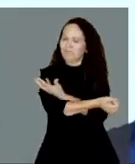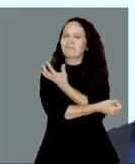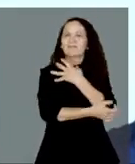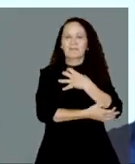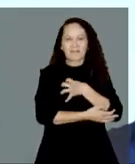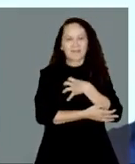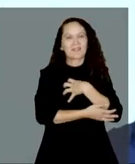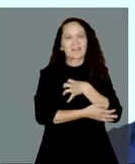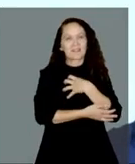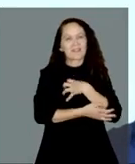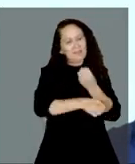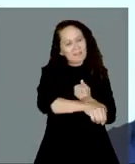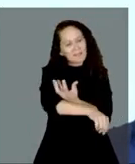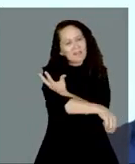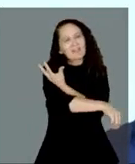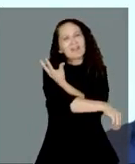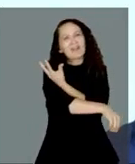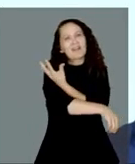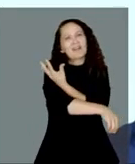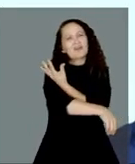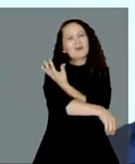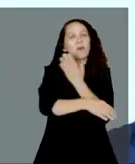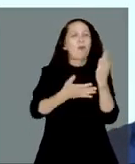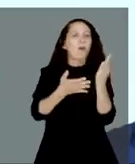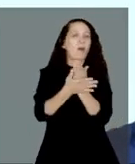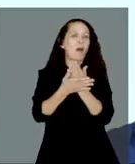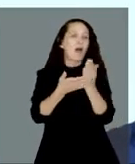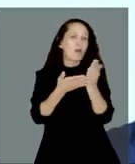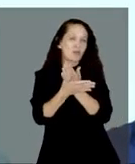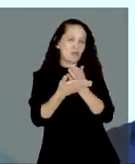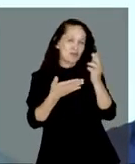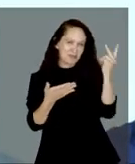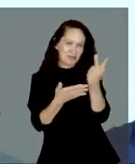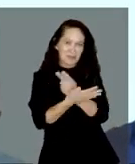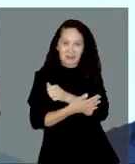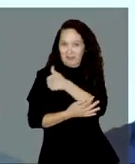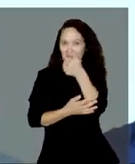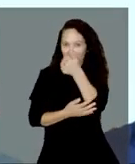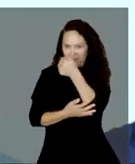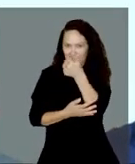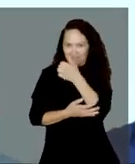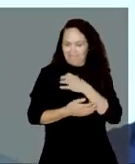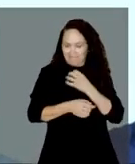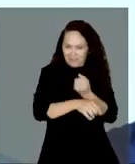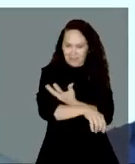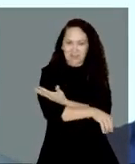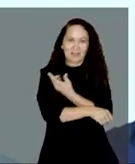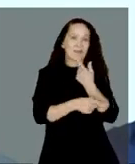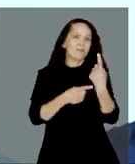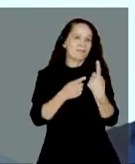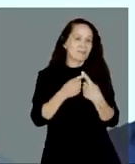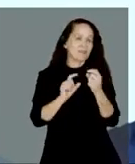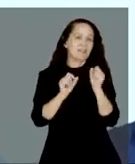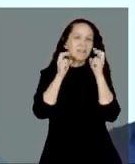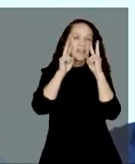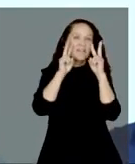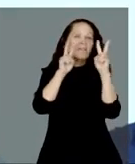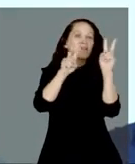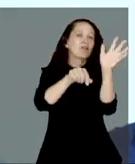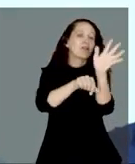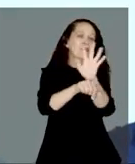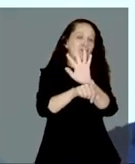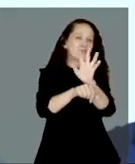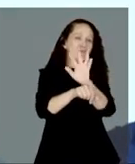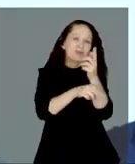um filme que não pretende ser um documentário. Essa foi a primeira coisa que